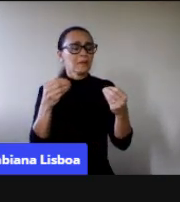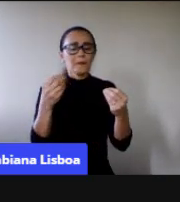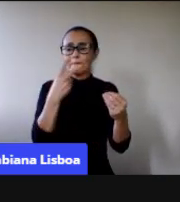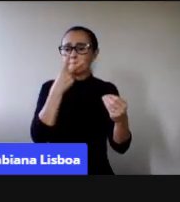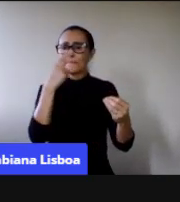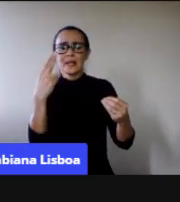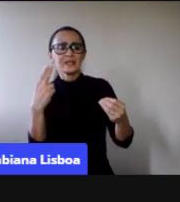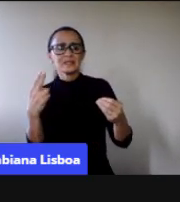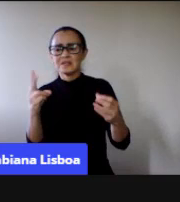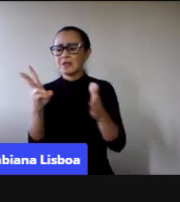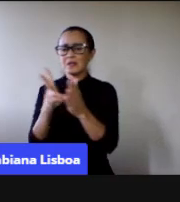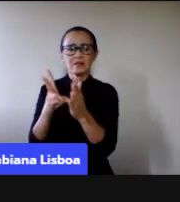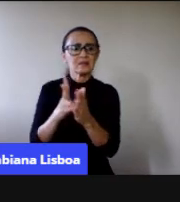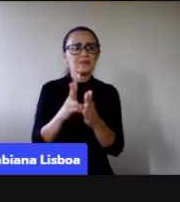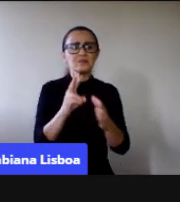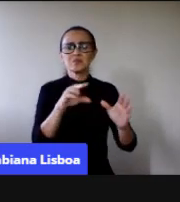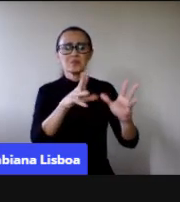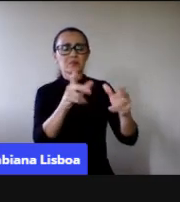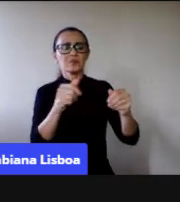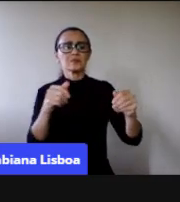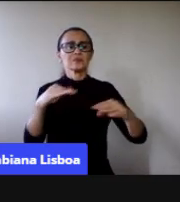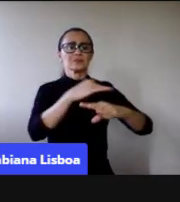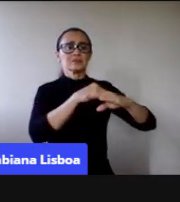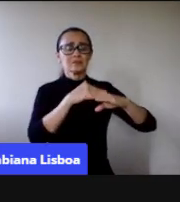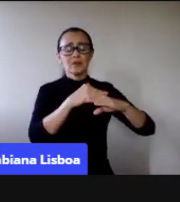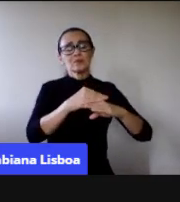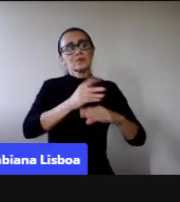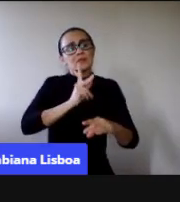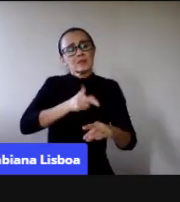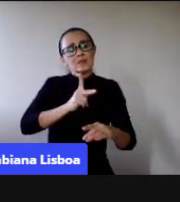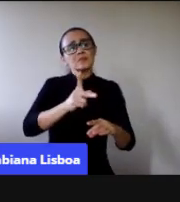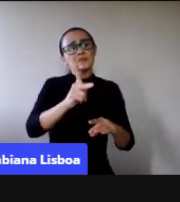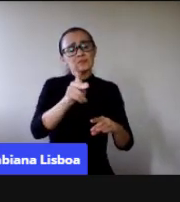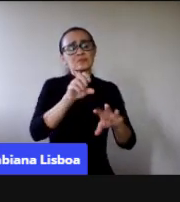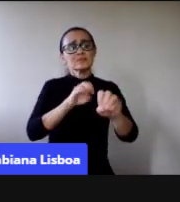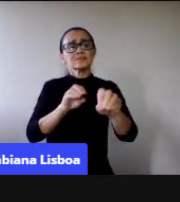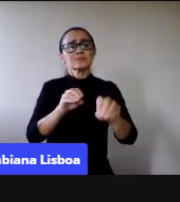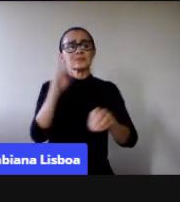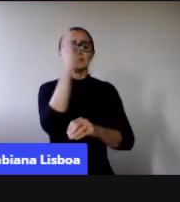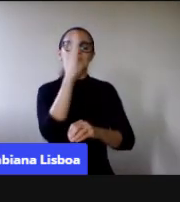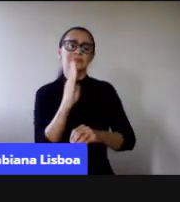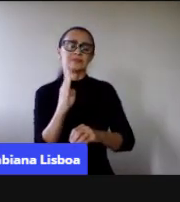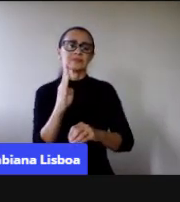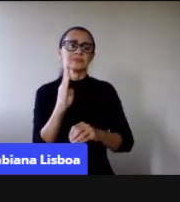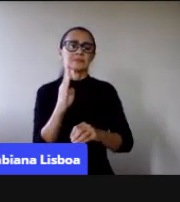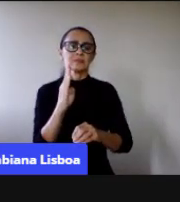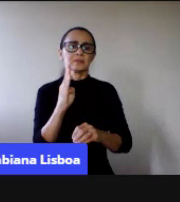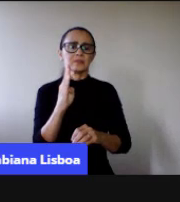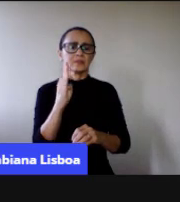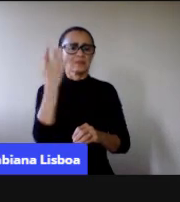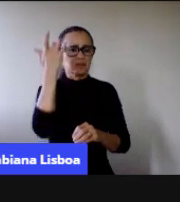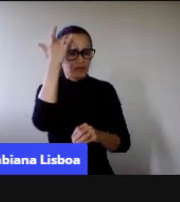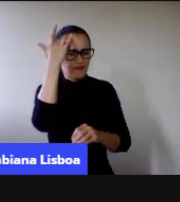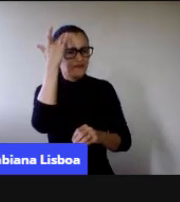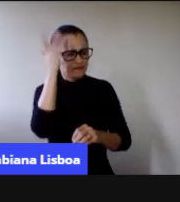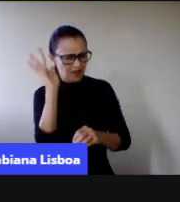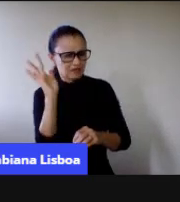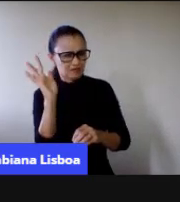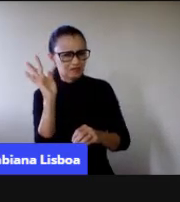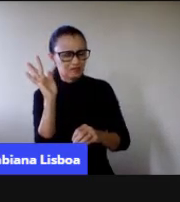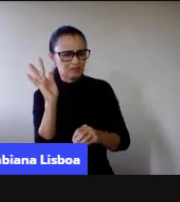e universal que ainda persiste na educação brasileira. E que não é uma tarefa fácil também de desconstruir,